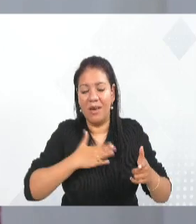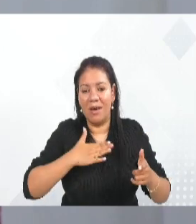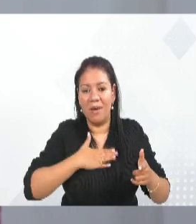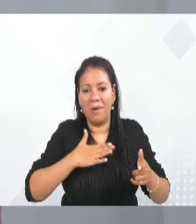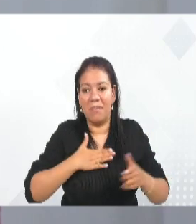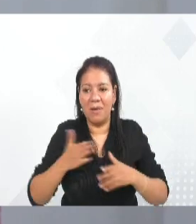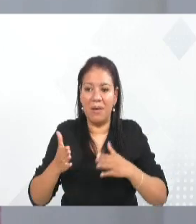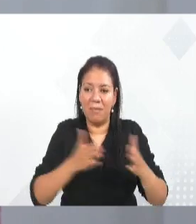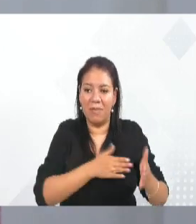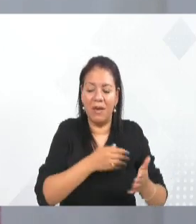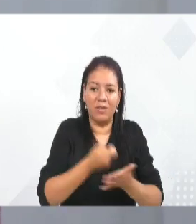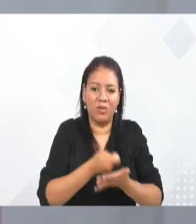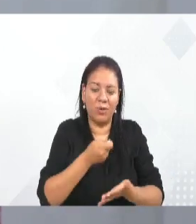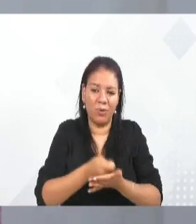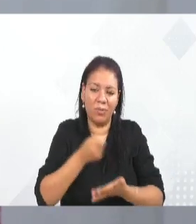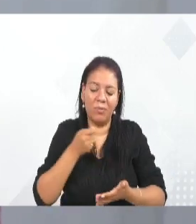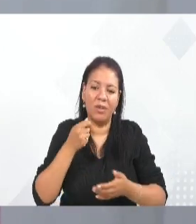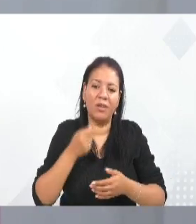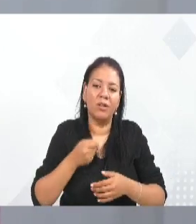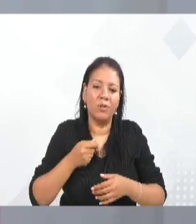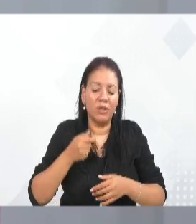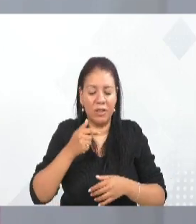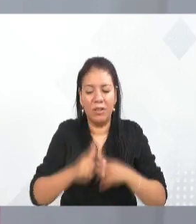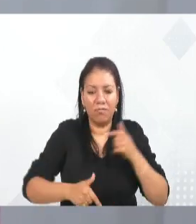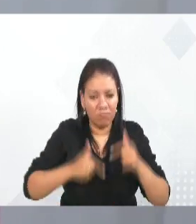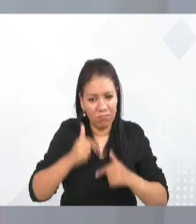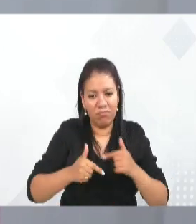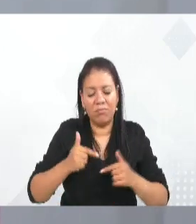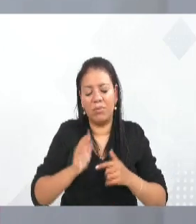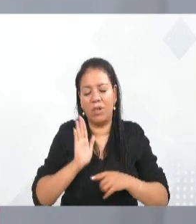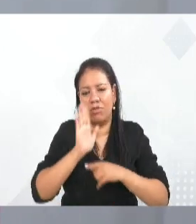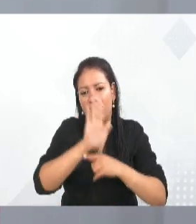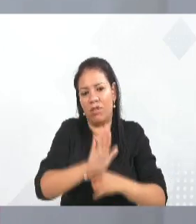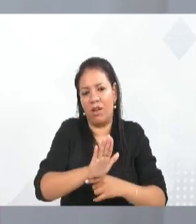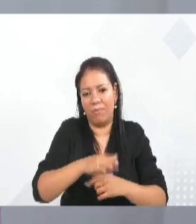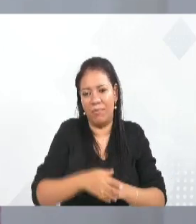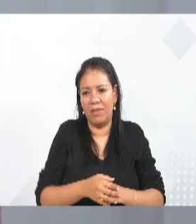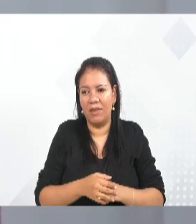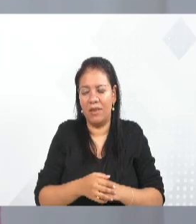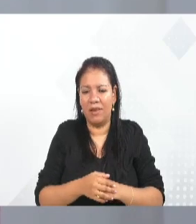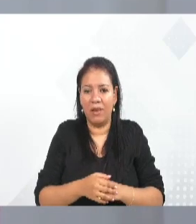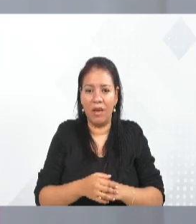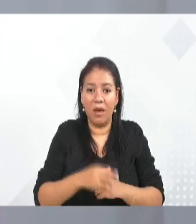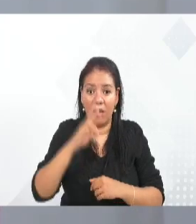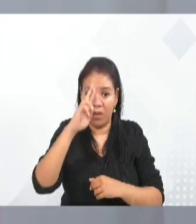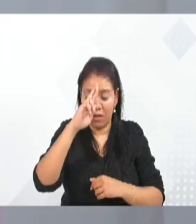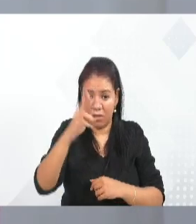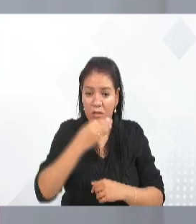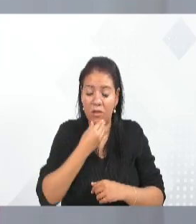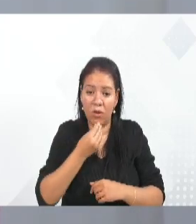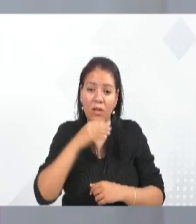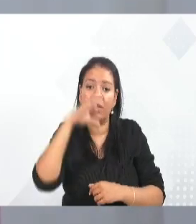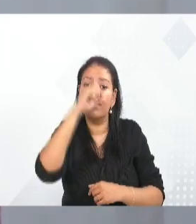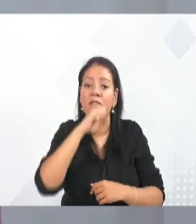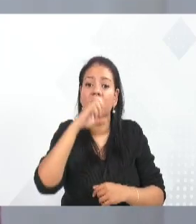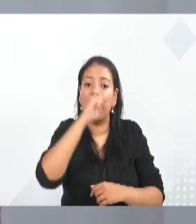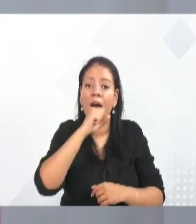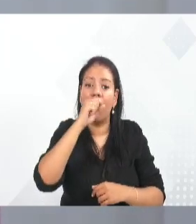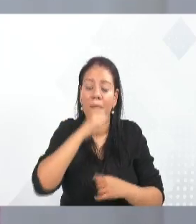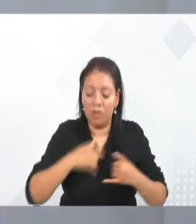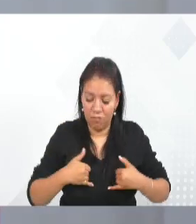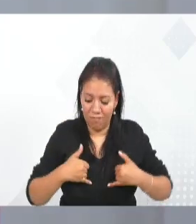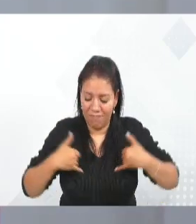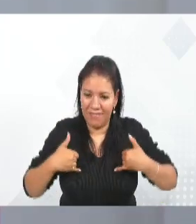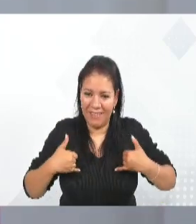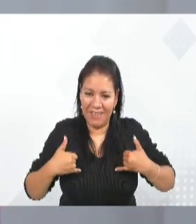minha parte aqui cobrando e trabalhando em prol disso senhores também se puder fazer gentileza no sábado eu tenho orgulho danado